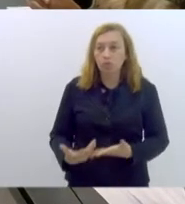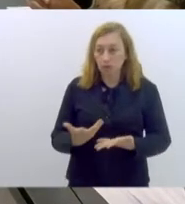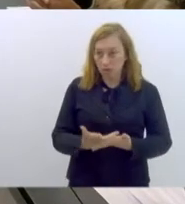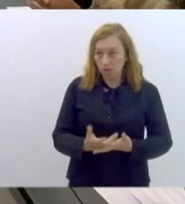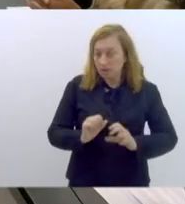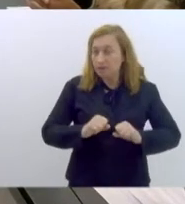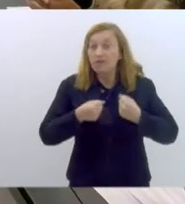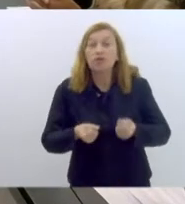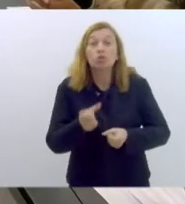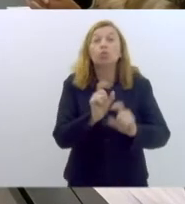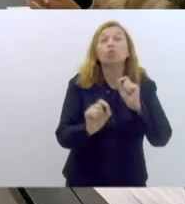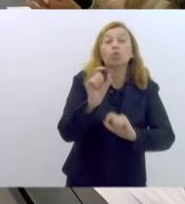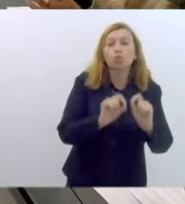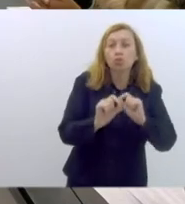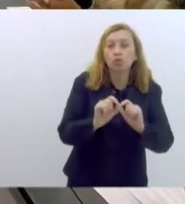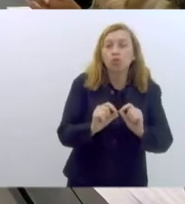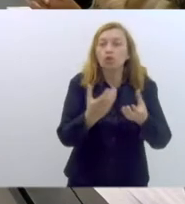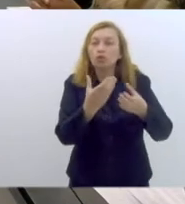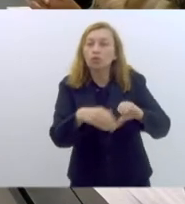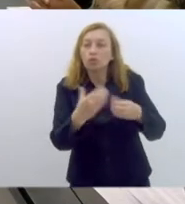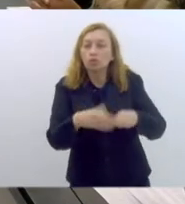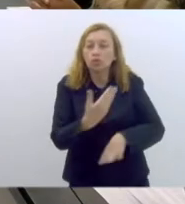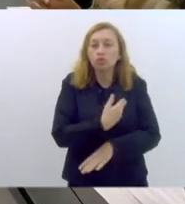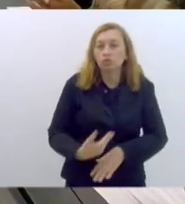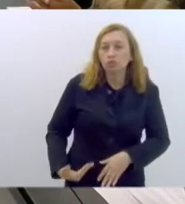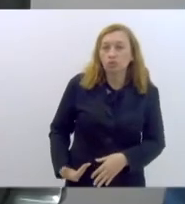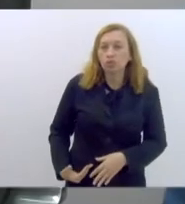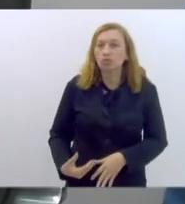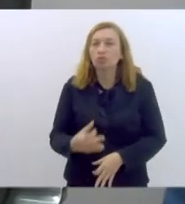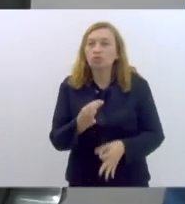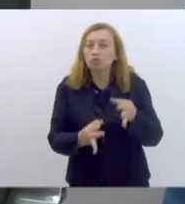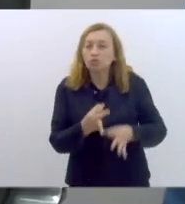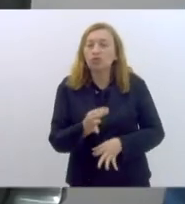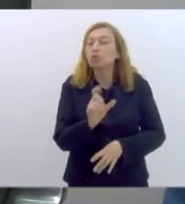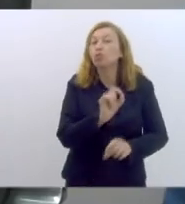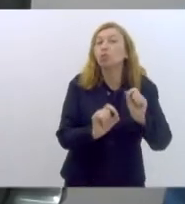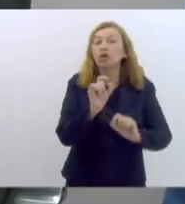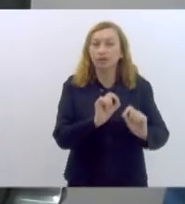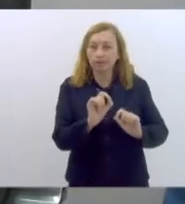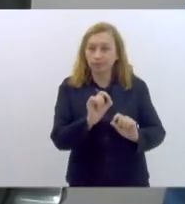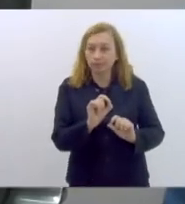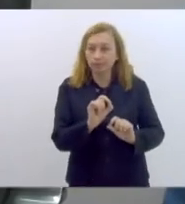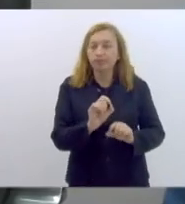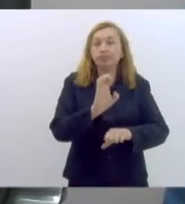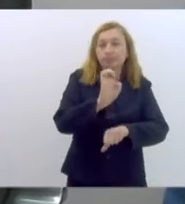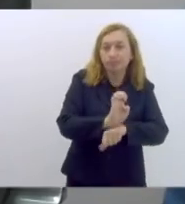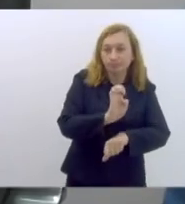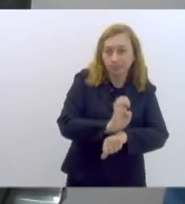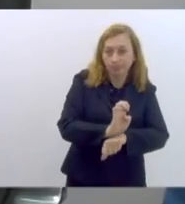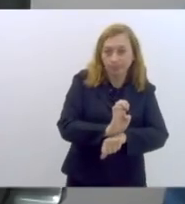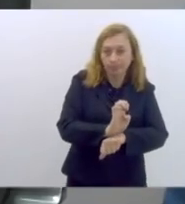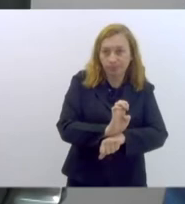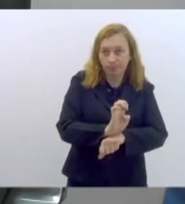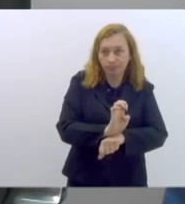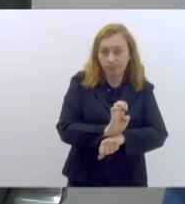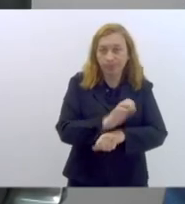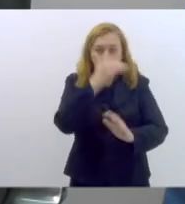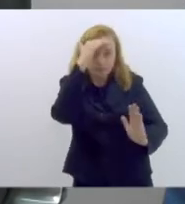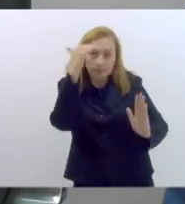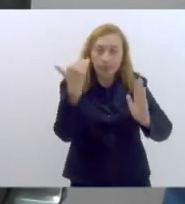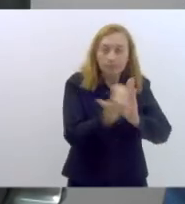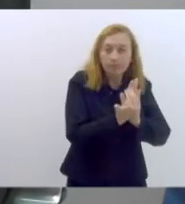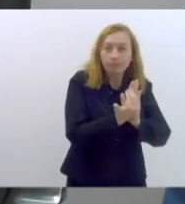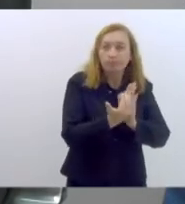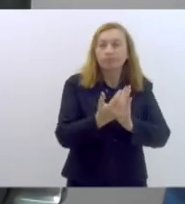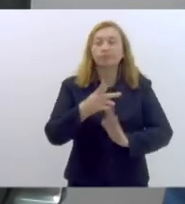defende porque os concursos públicos, né, justificam o Estado cumprir as